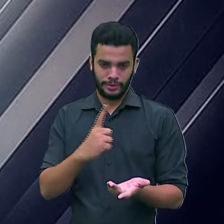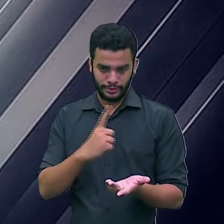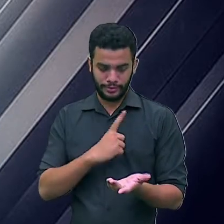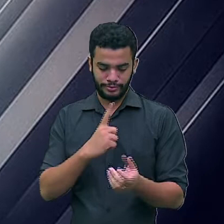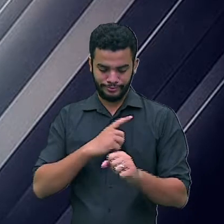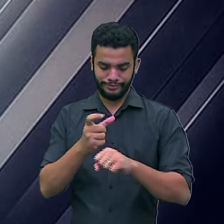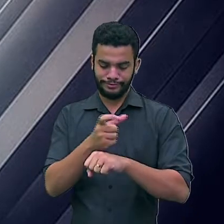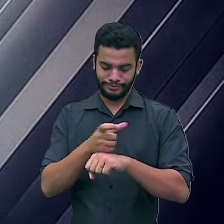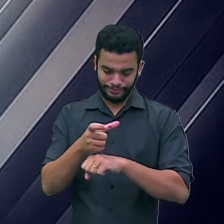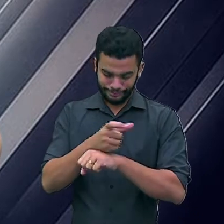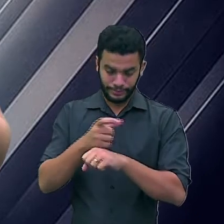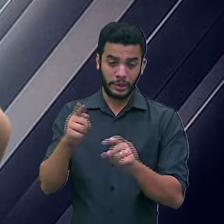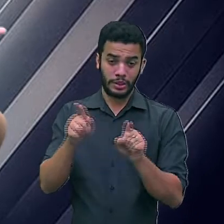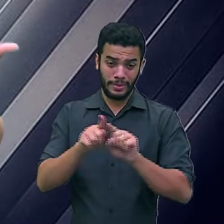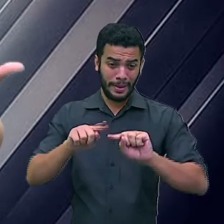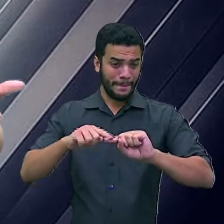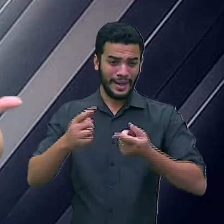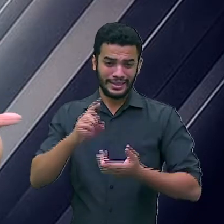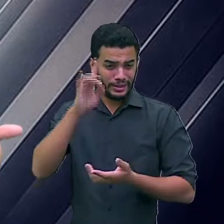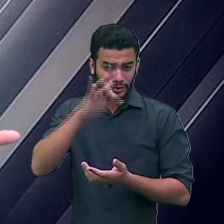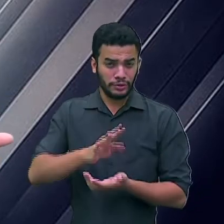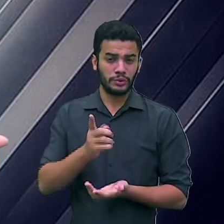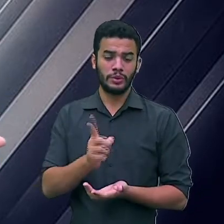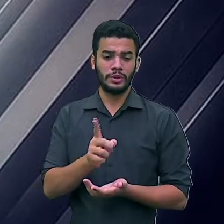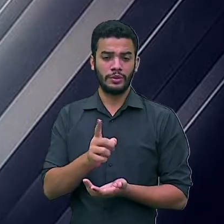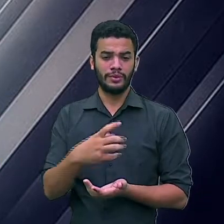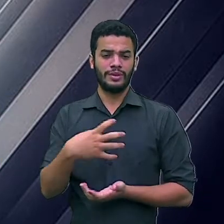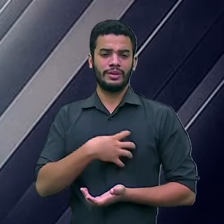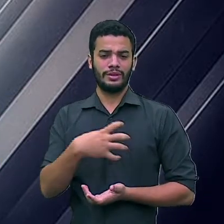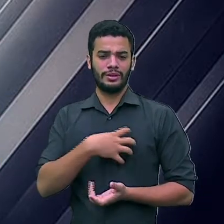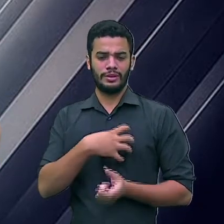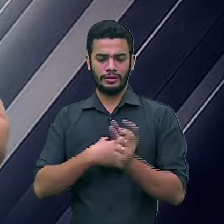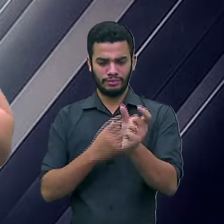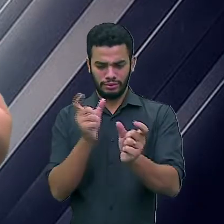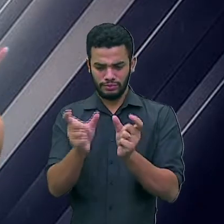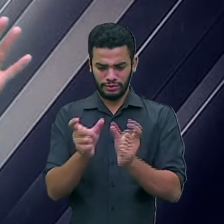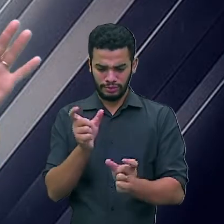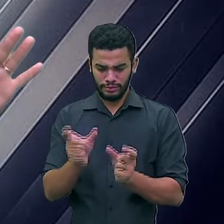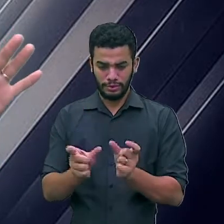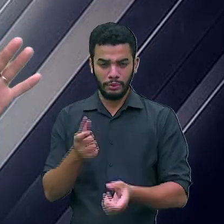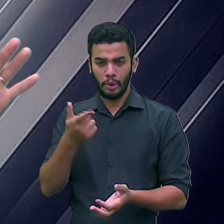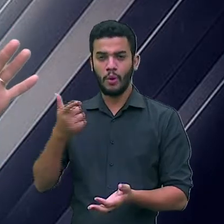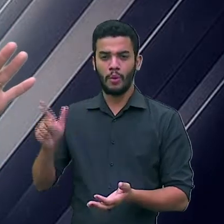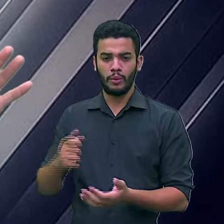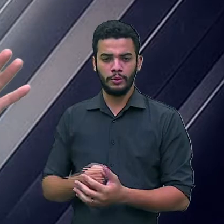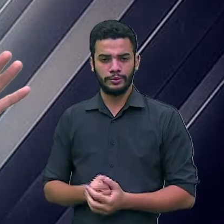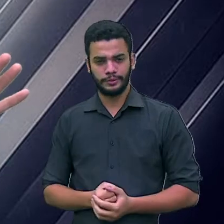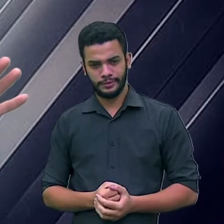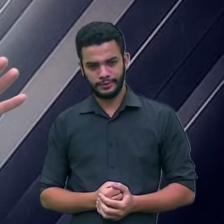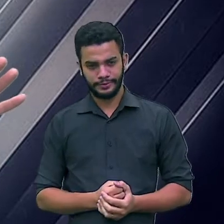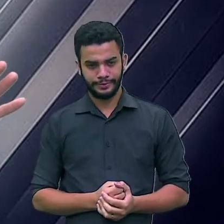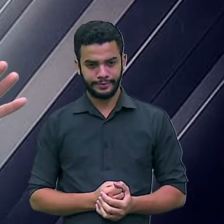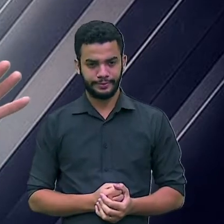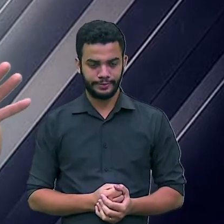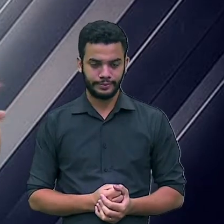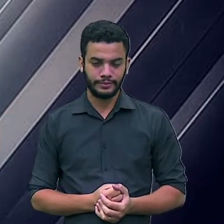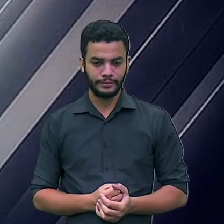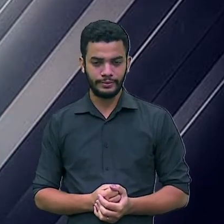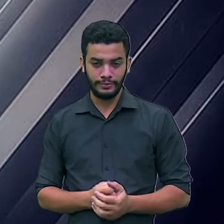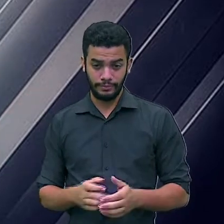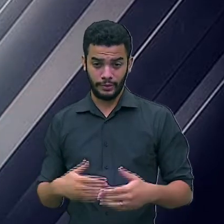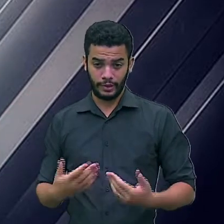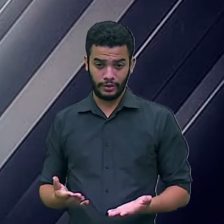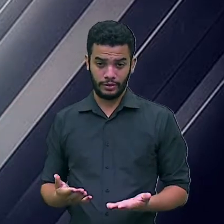ser representado por outras classes de palavras. A primeira noção que nós temos é que,